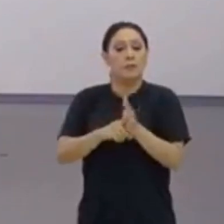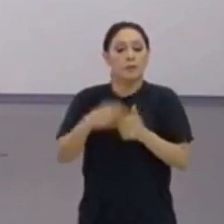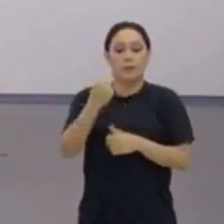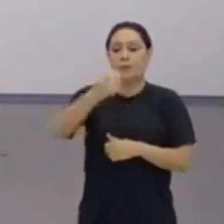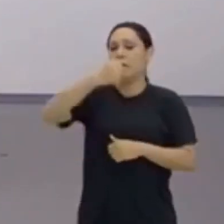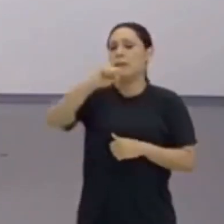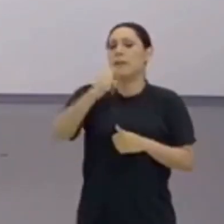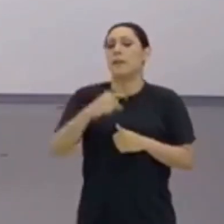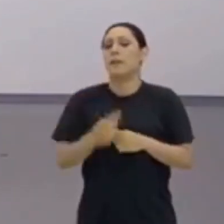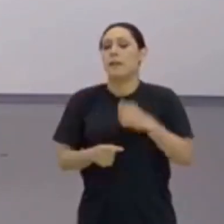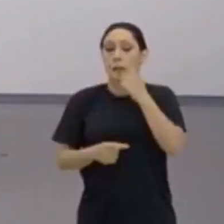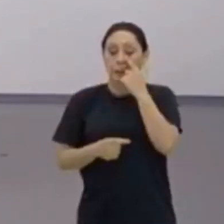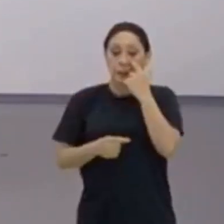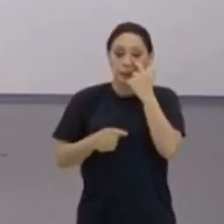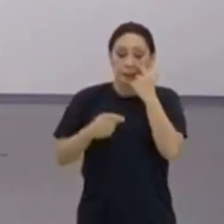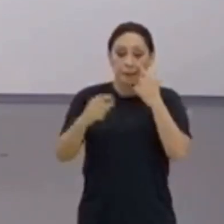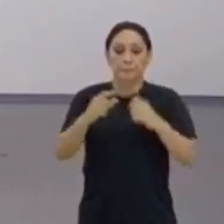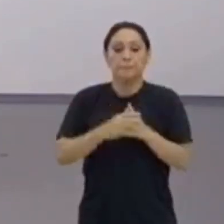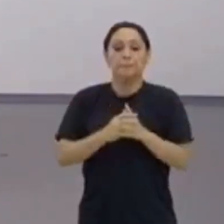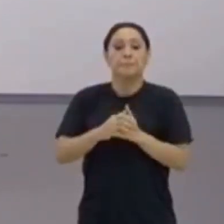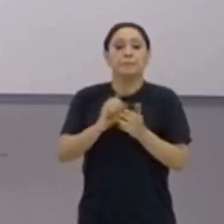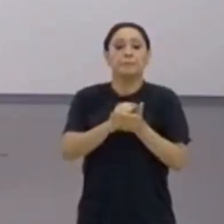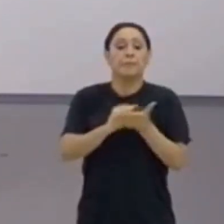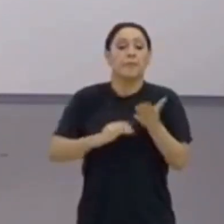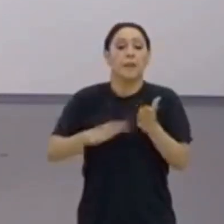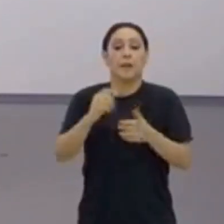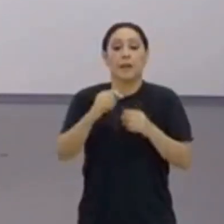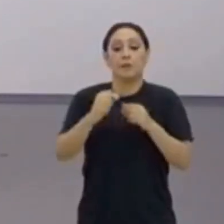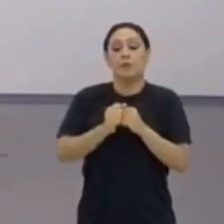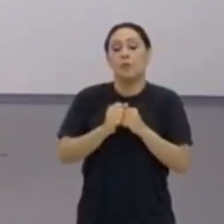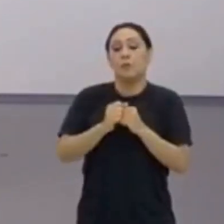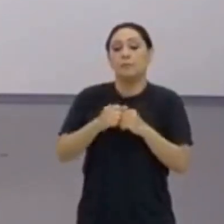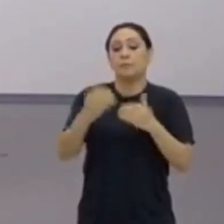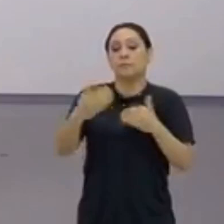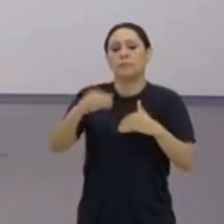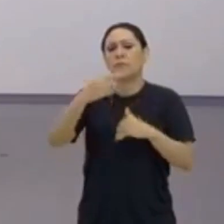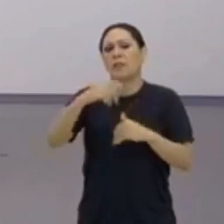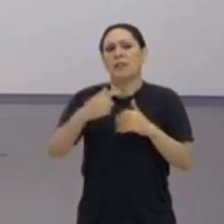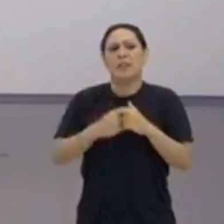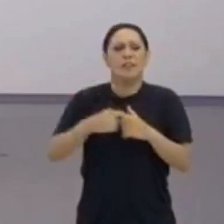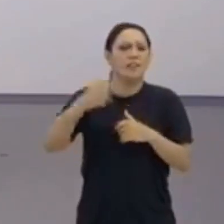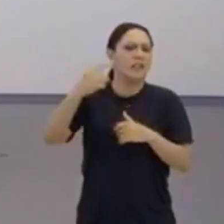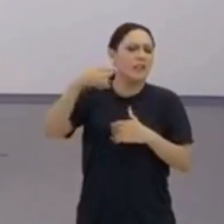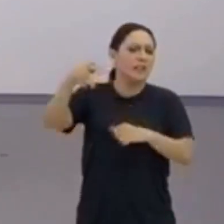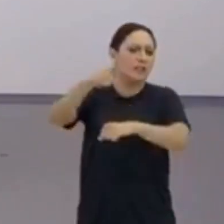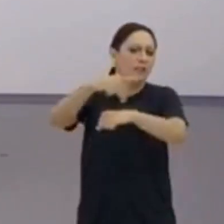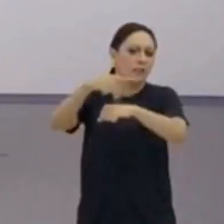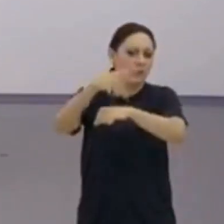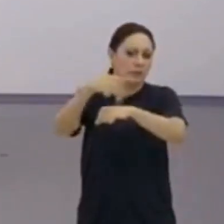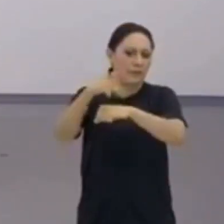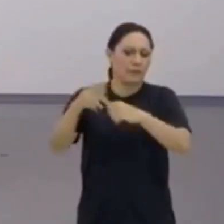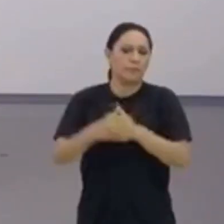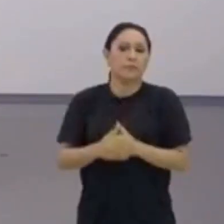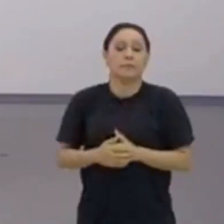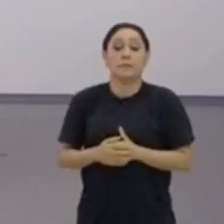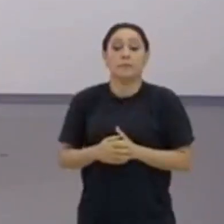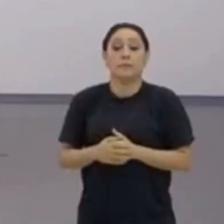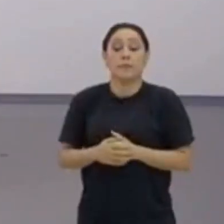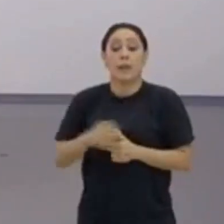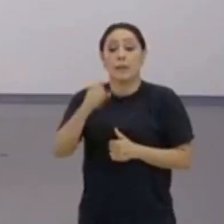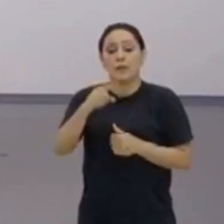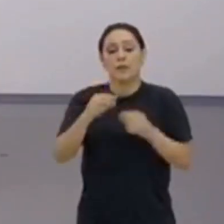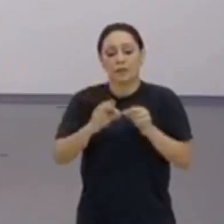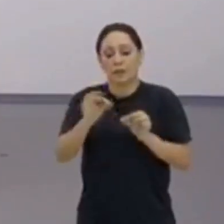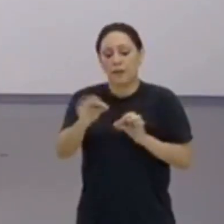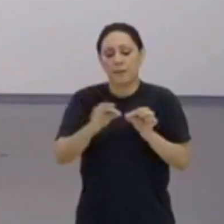os Estados Unidos e qualquer outro local do país, do país ou do mundo, e vem vários cientistas também de outras espécies, de outros lugares do mundo. Aí você vai